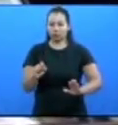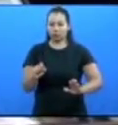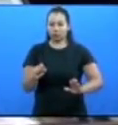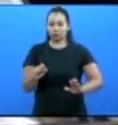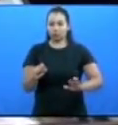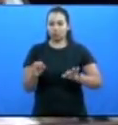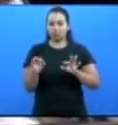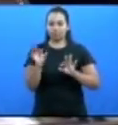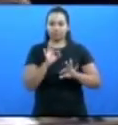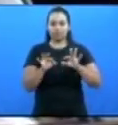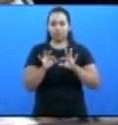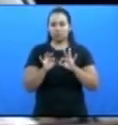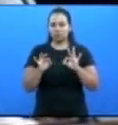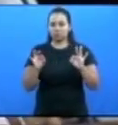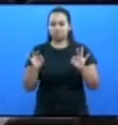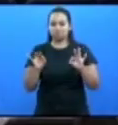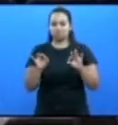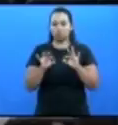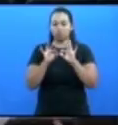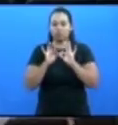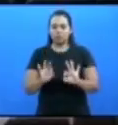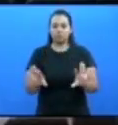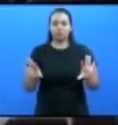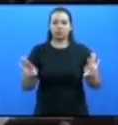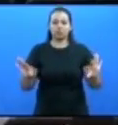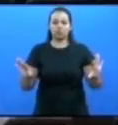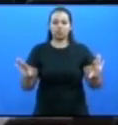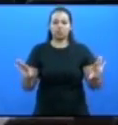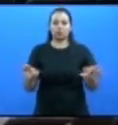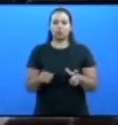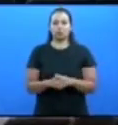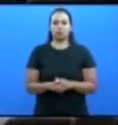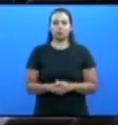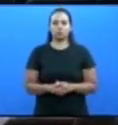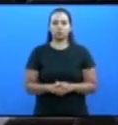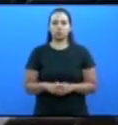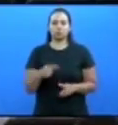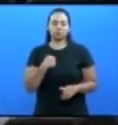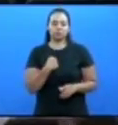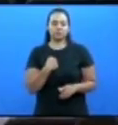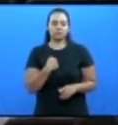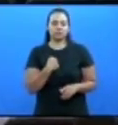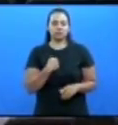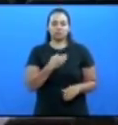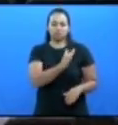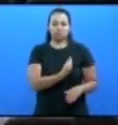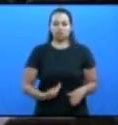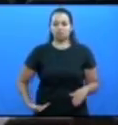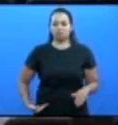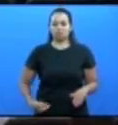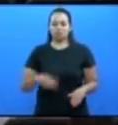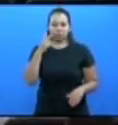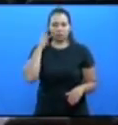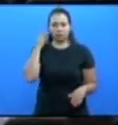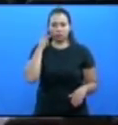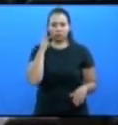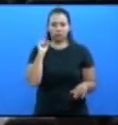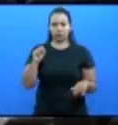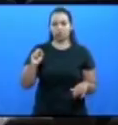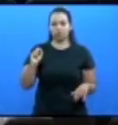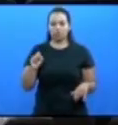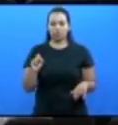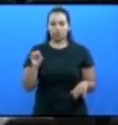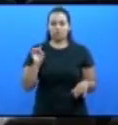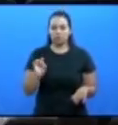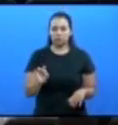pode. Eu sugiro isso. Nós só facilitamos, fizemos de uma 300... Porque depois fica aberto, senhora presidente, para qualquer vereador que quer pedir